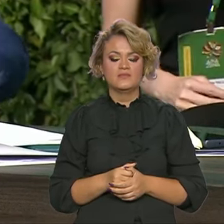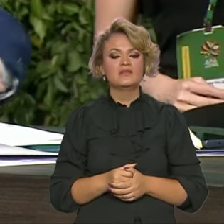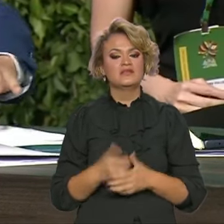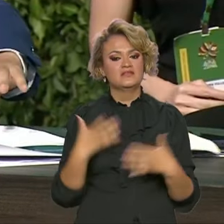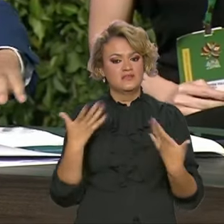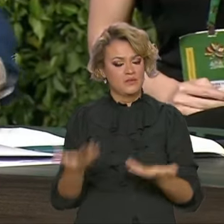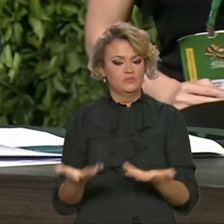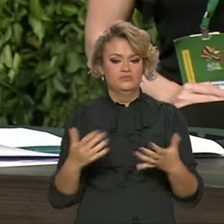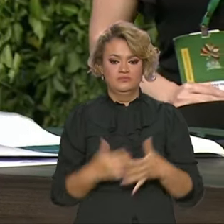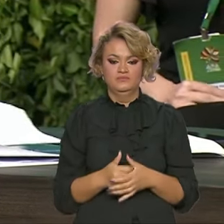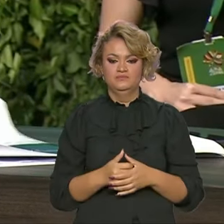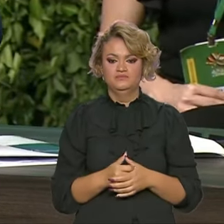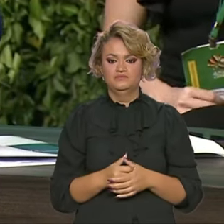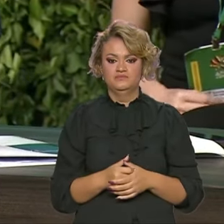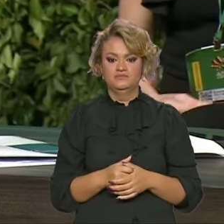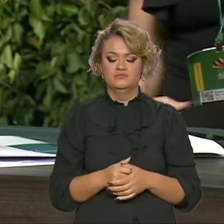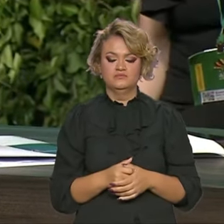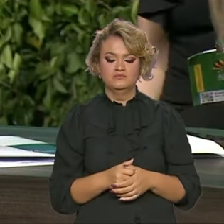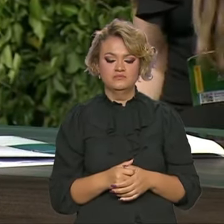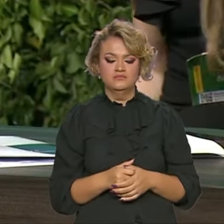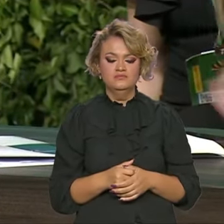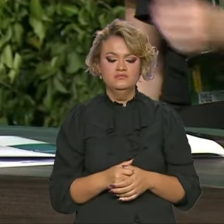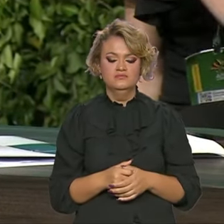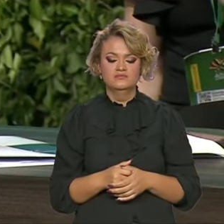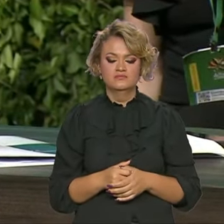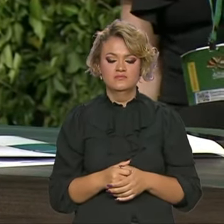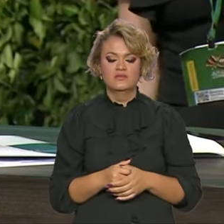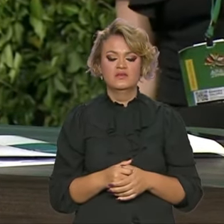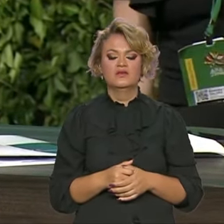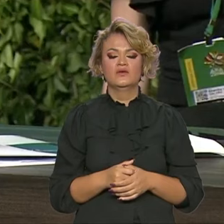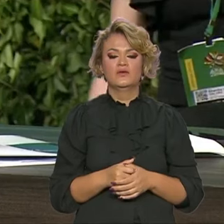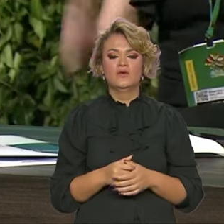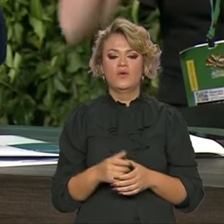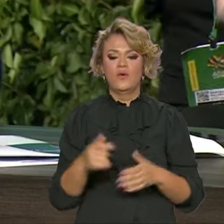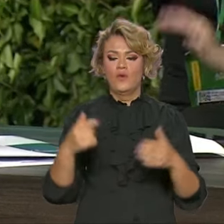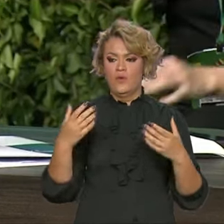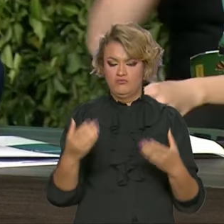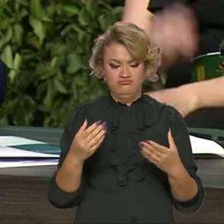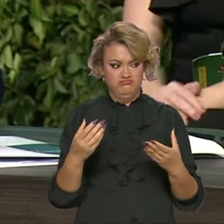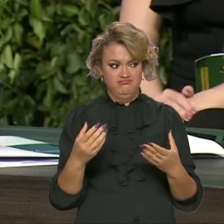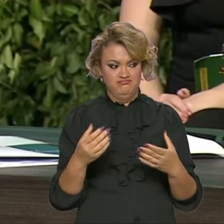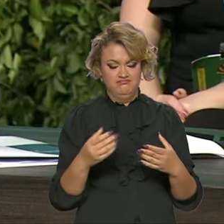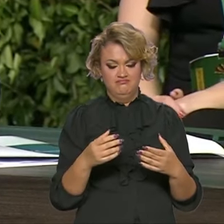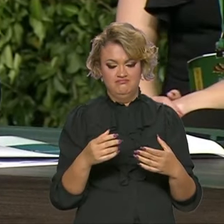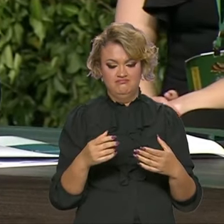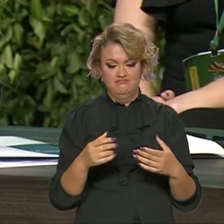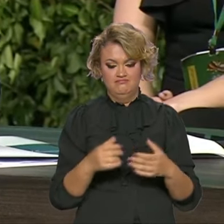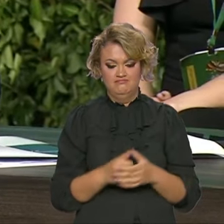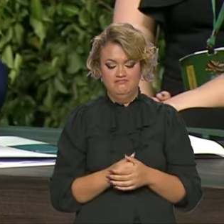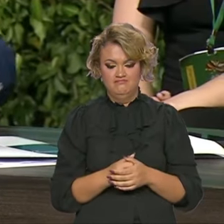Assim sendo, senhor presidente, como eu sou instado pelos meus